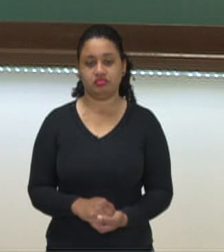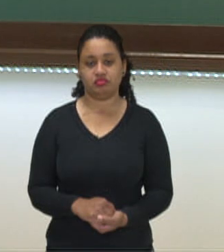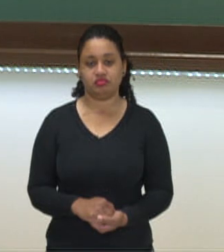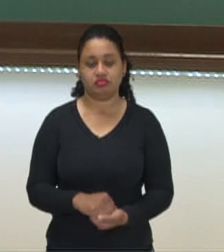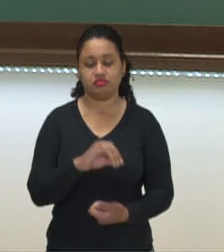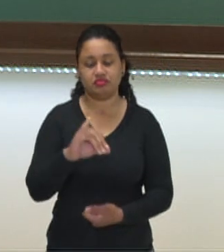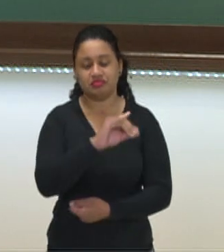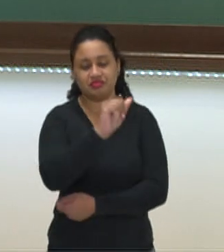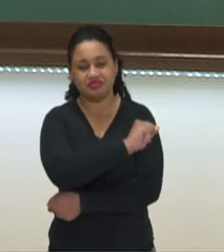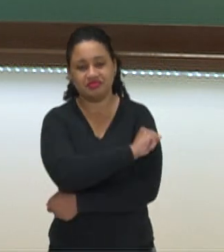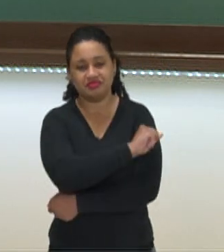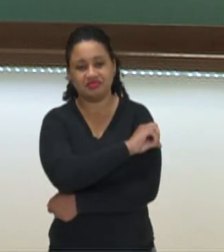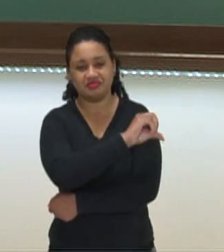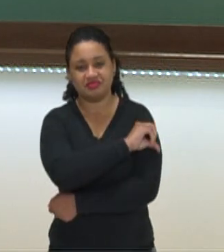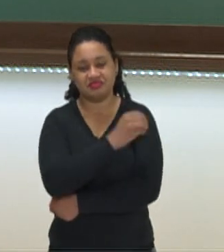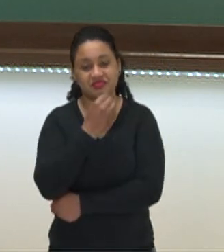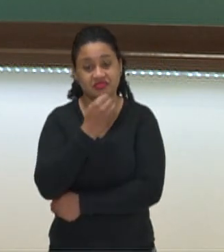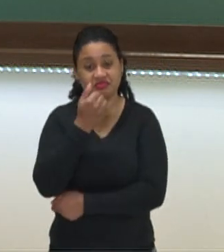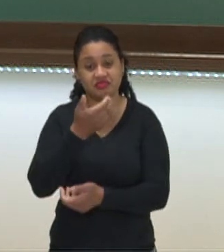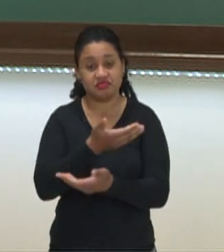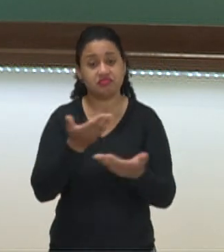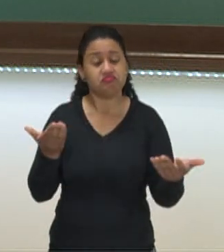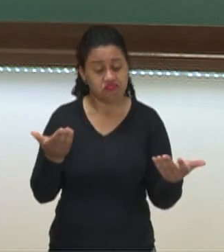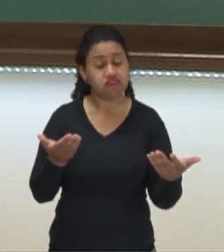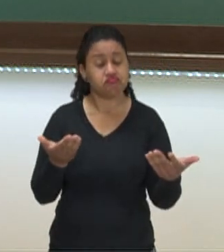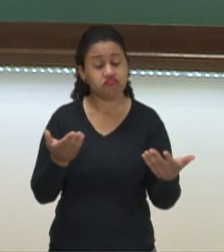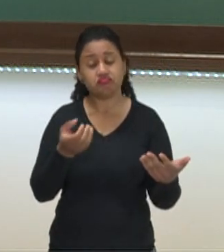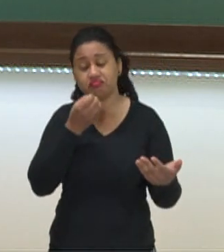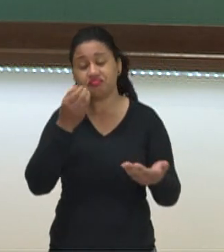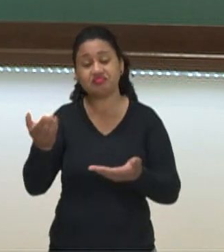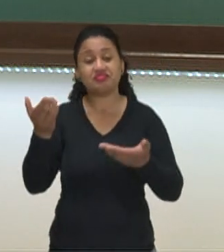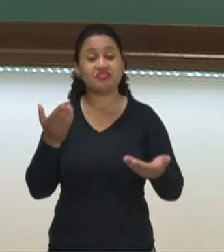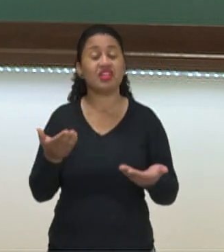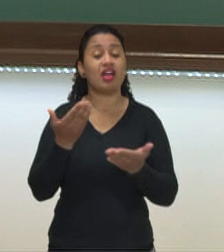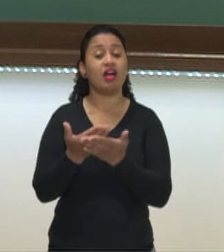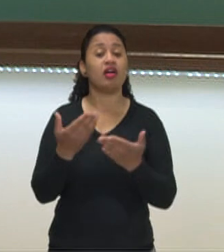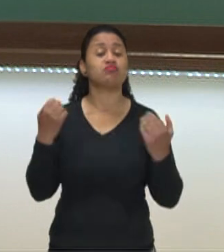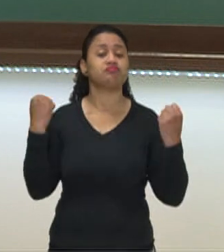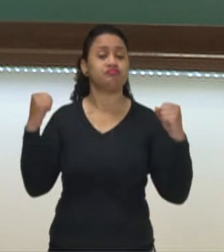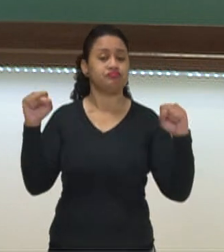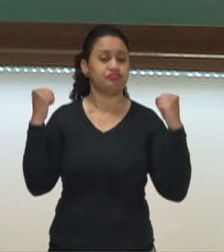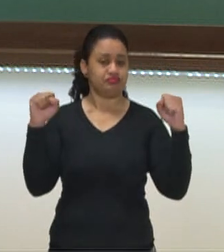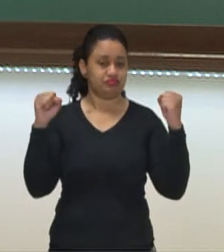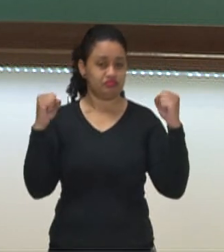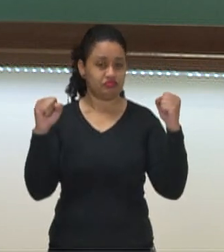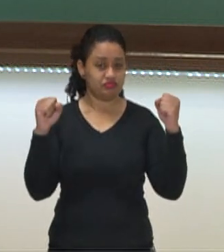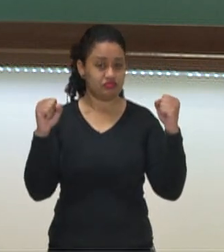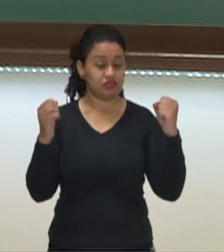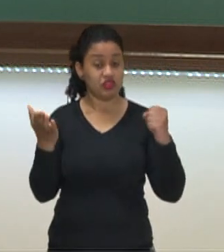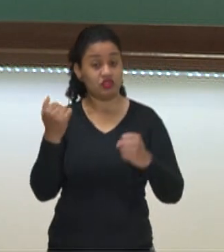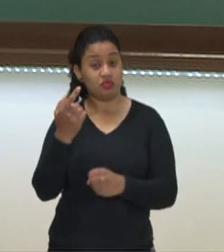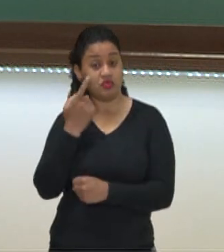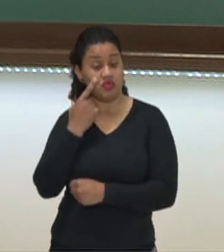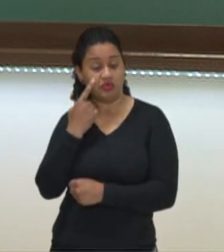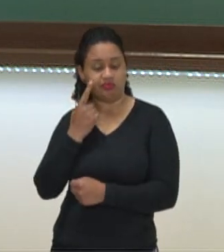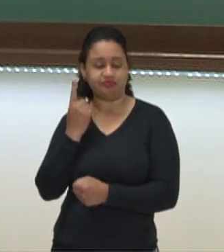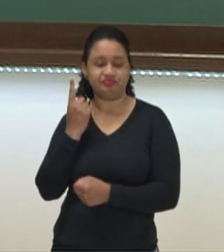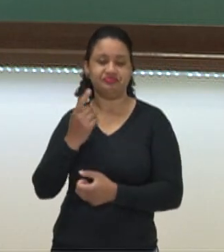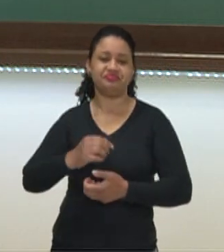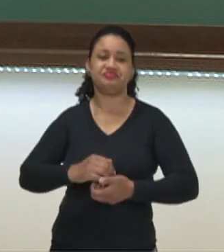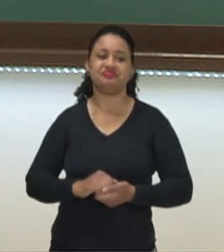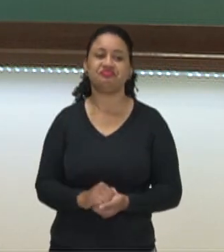Olá, pessoal do 9º ano, tudo bem com vocês? Bem-vindos a mais uma aula de Educação Física. Me acompanha nos